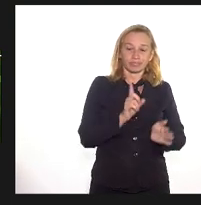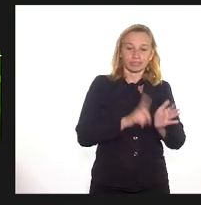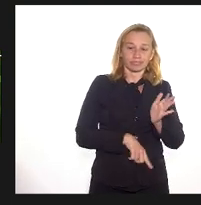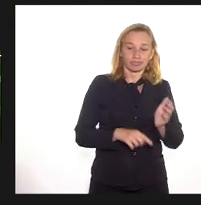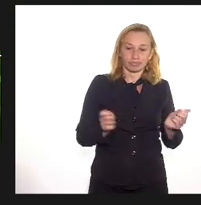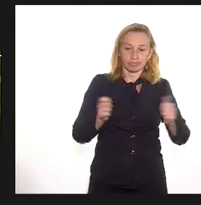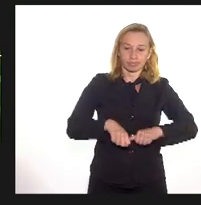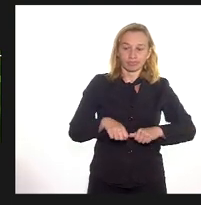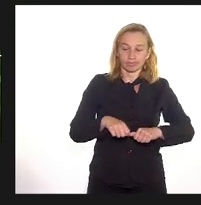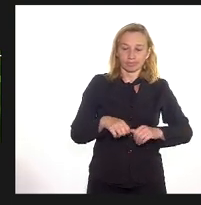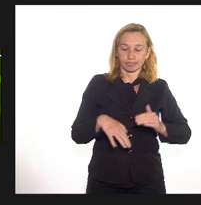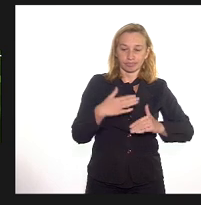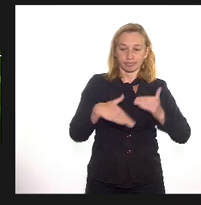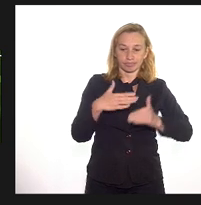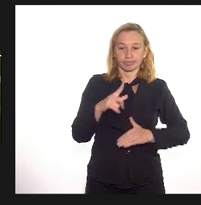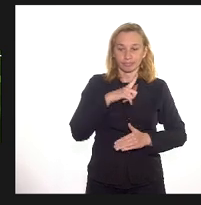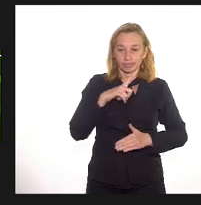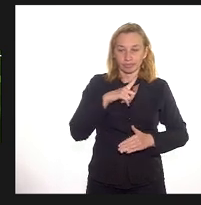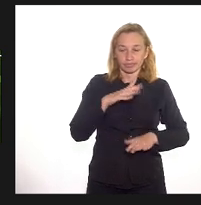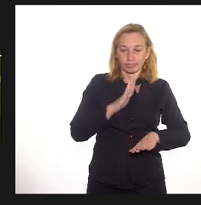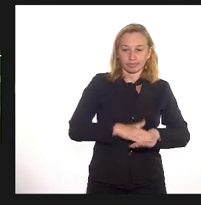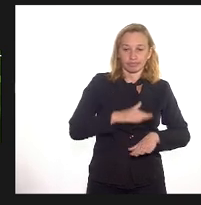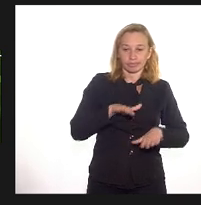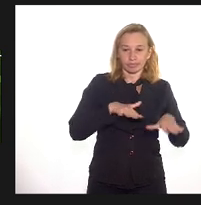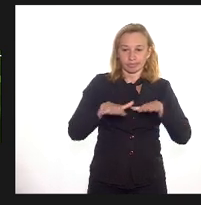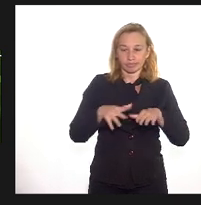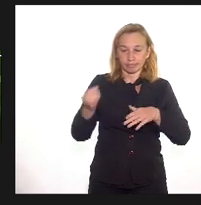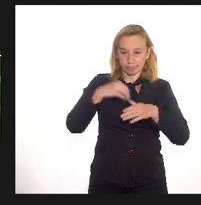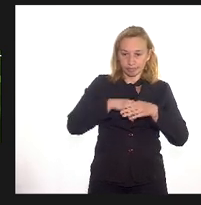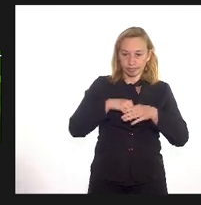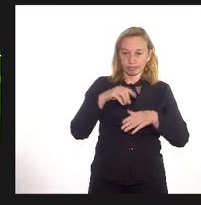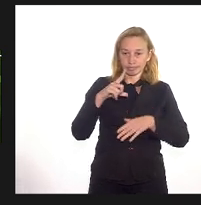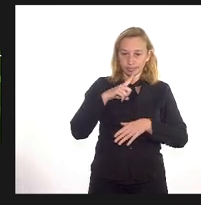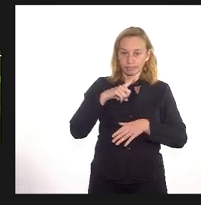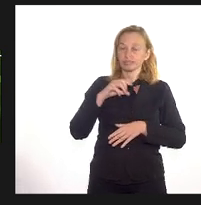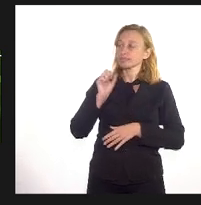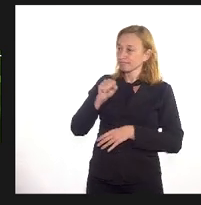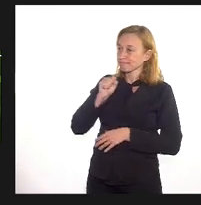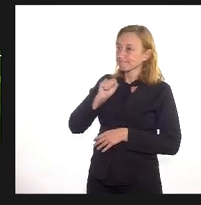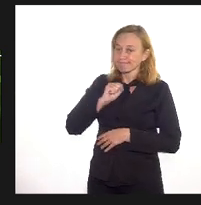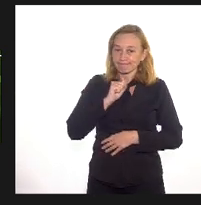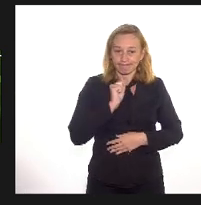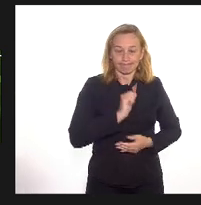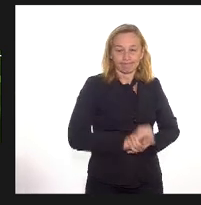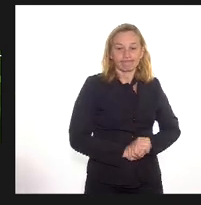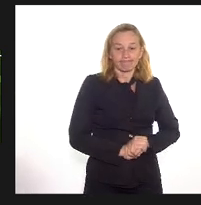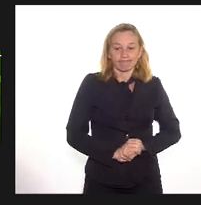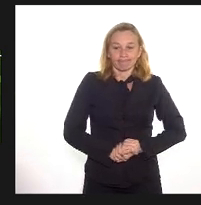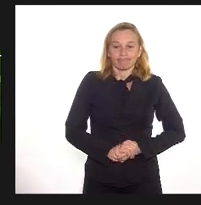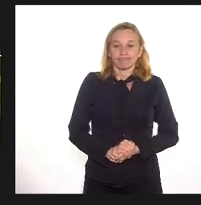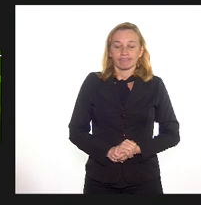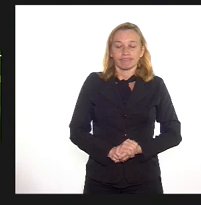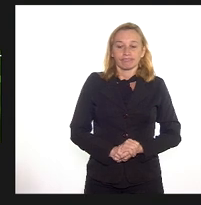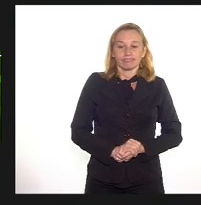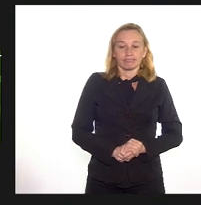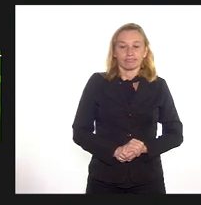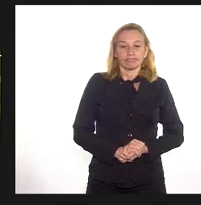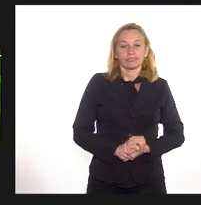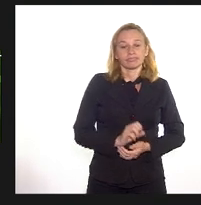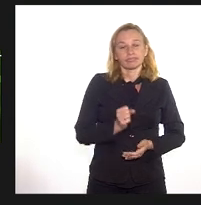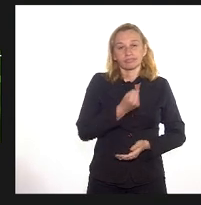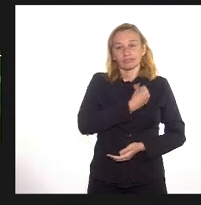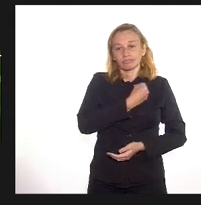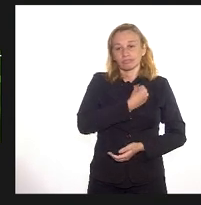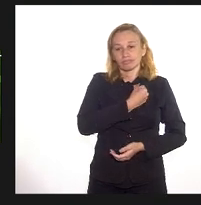de processamento a gente tem, menos movimentação interna tem, óbvio, né? Sim. É apenas, sem entrar nos números, mas